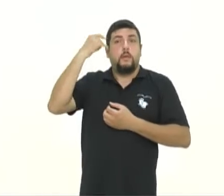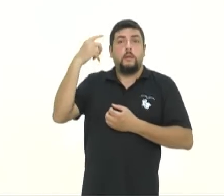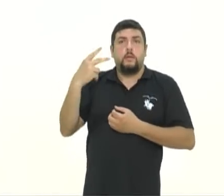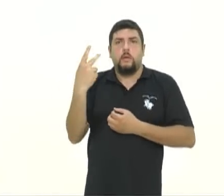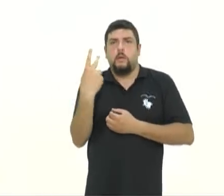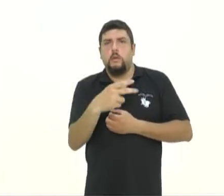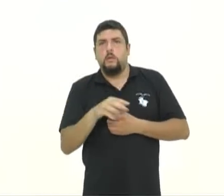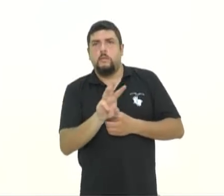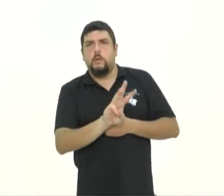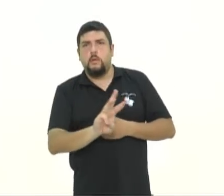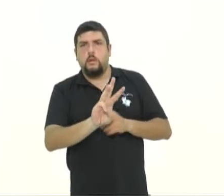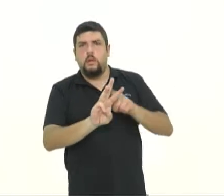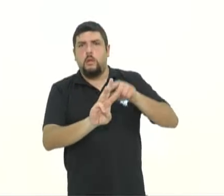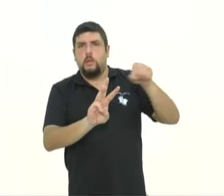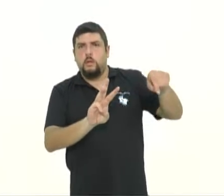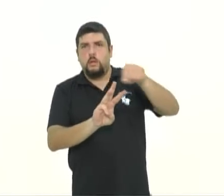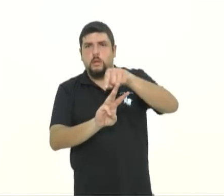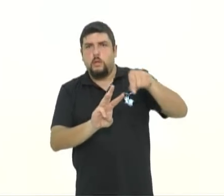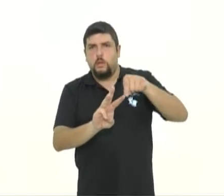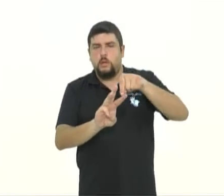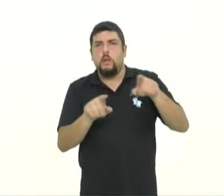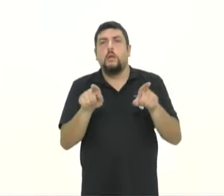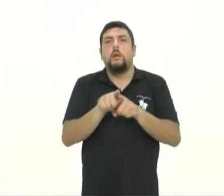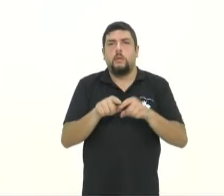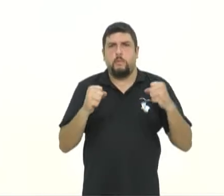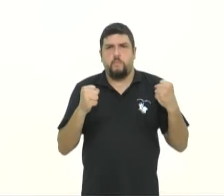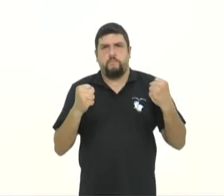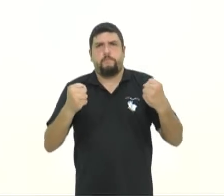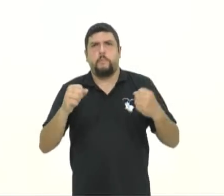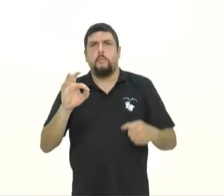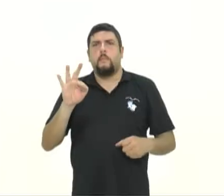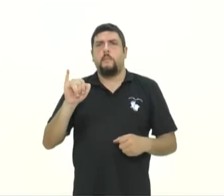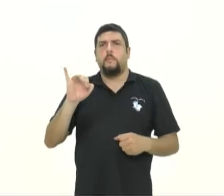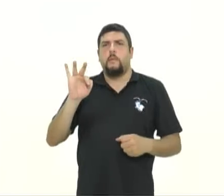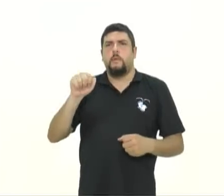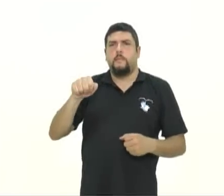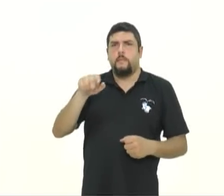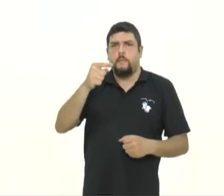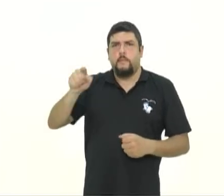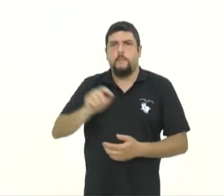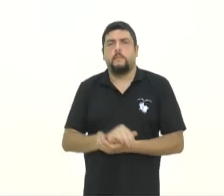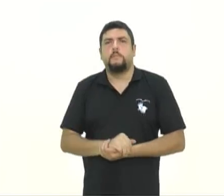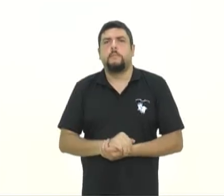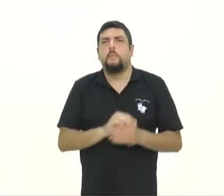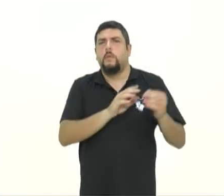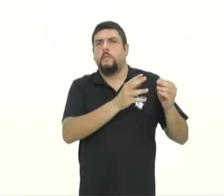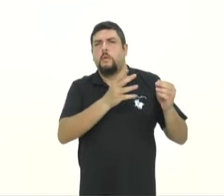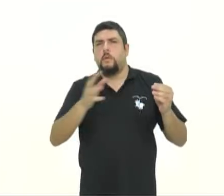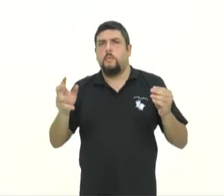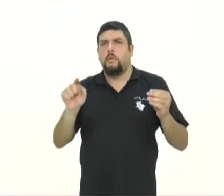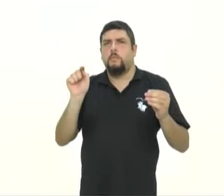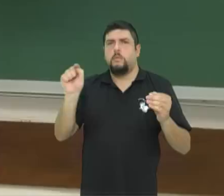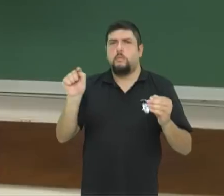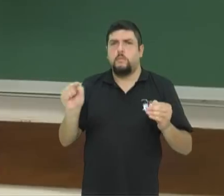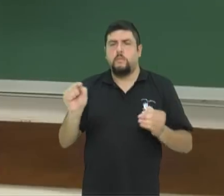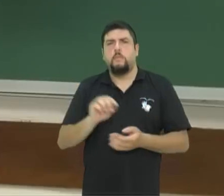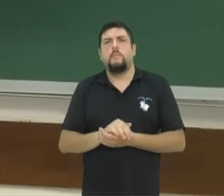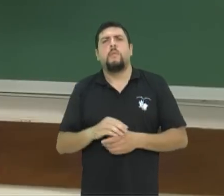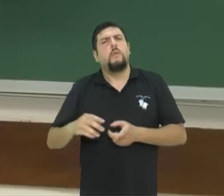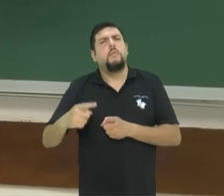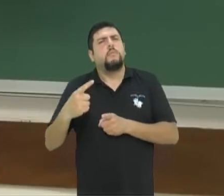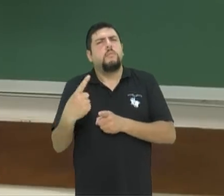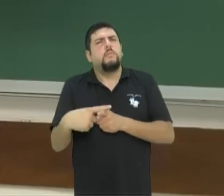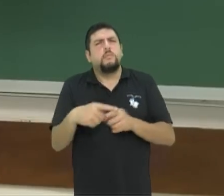os irmãos, os 3 irmãos eram titãs, né? E aí na sequência 2 pontos. Por que o escritor ali utilizou os